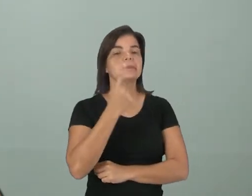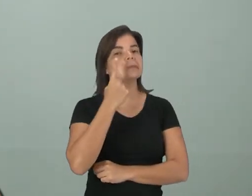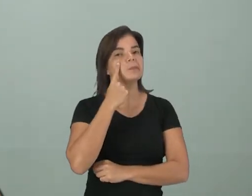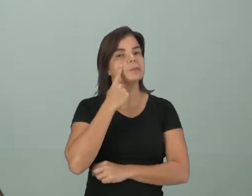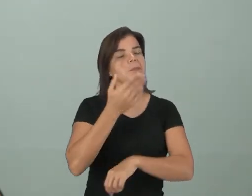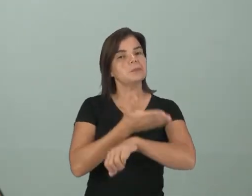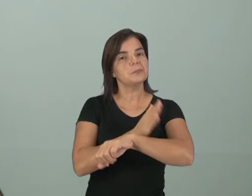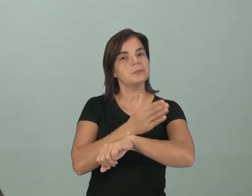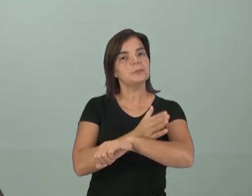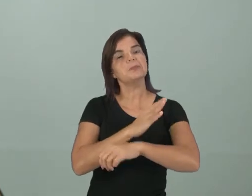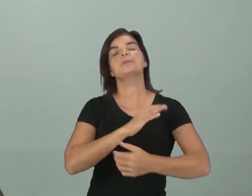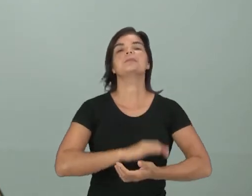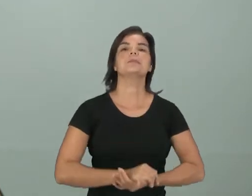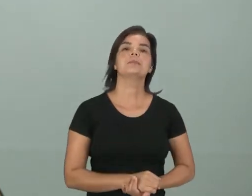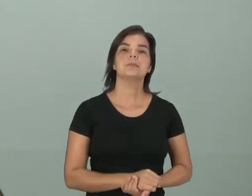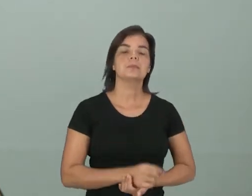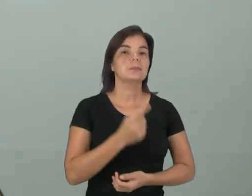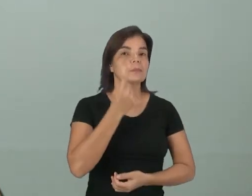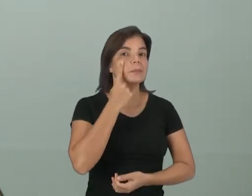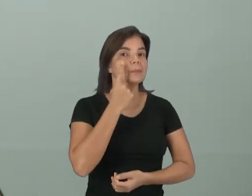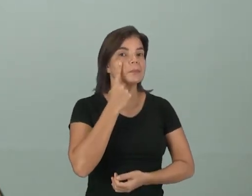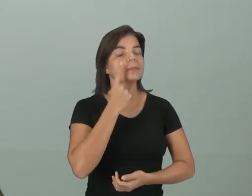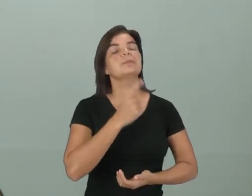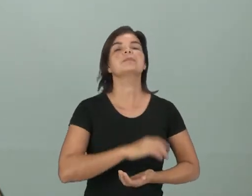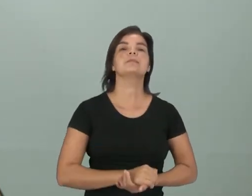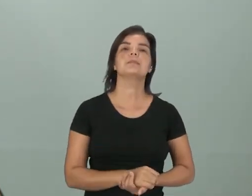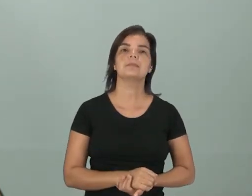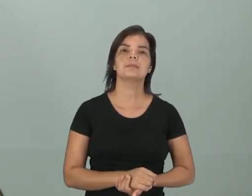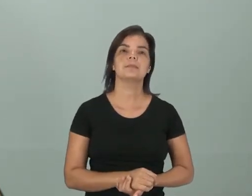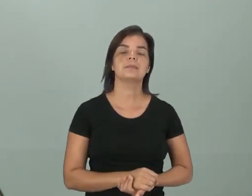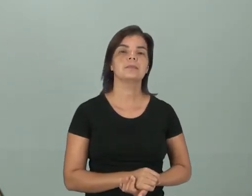Vamos exercitar juntos. Vamos lá, prestem bastante atenção.